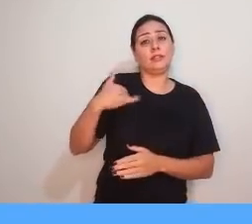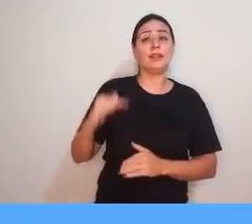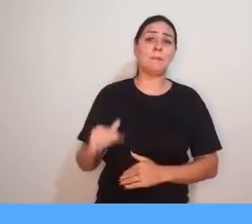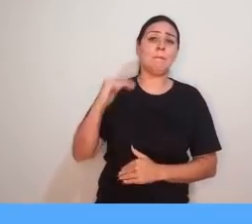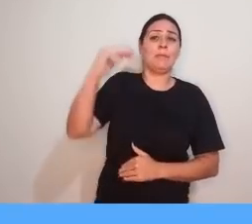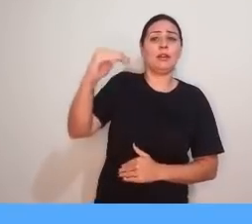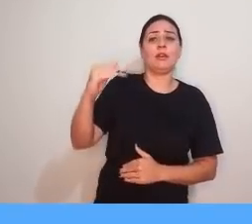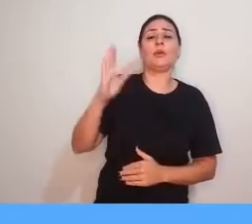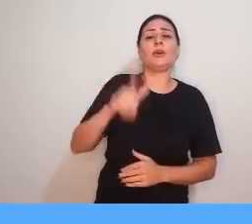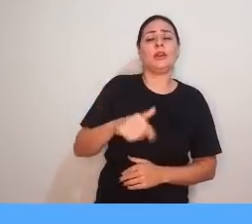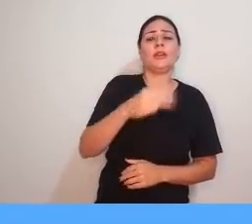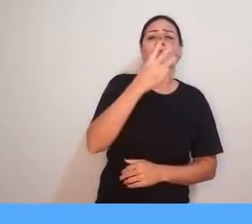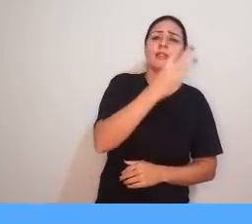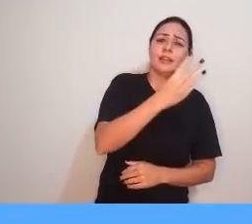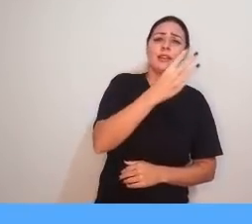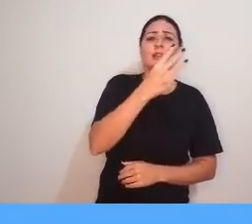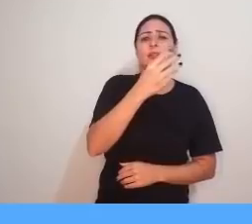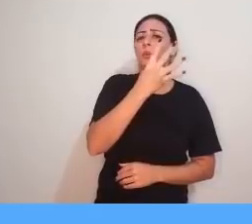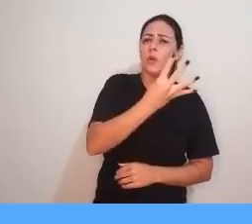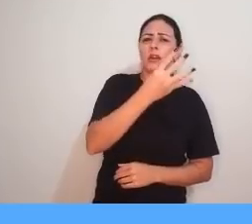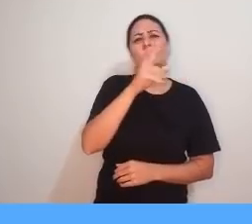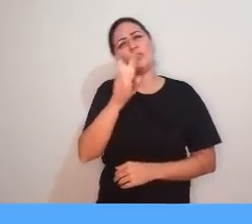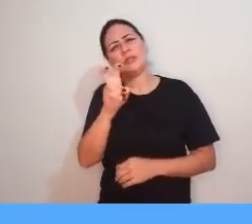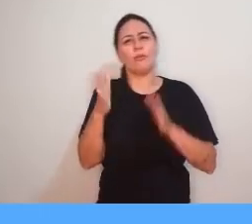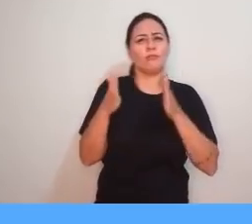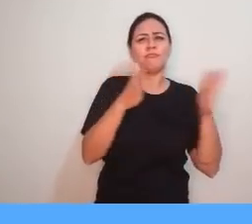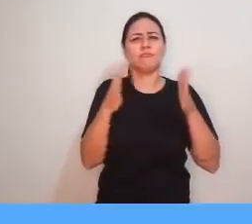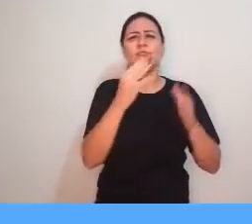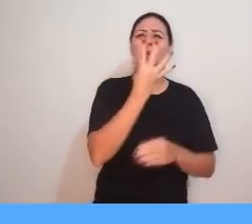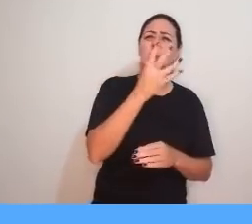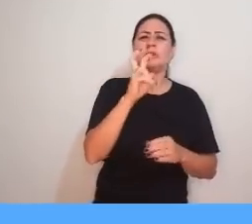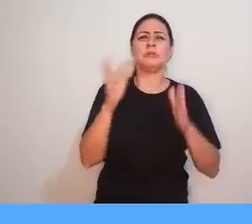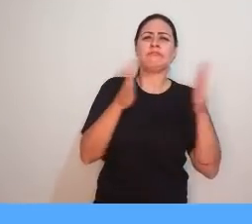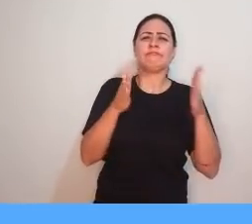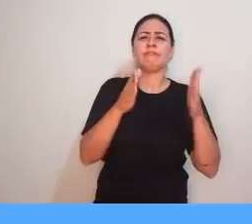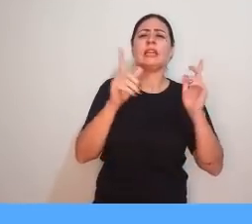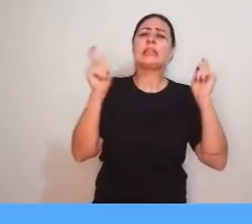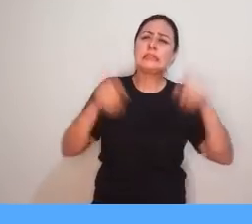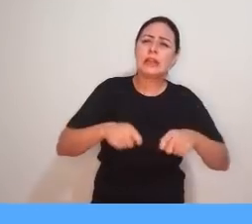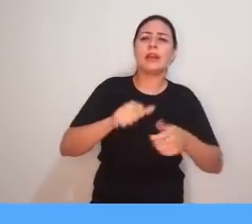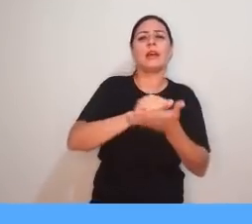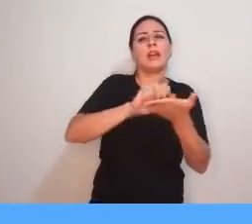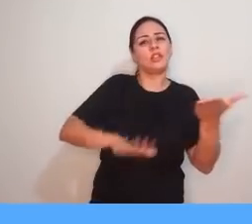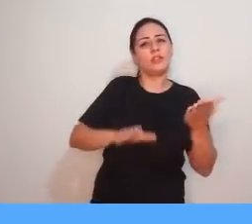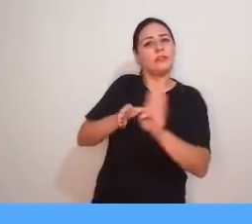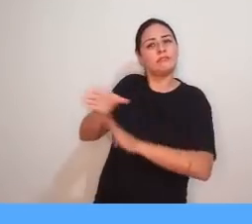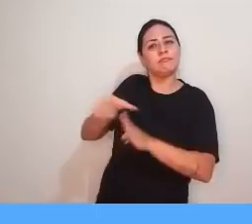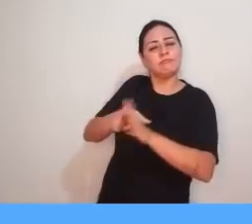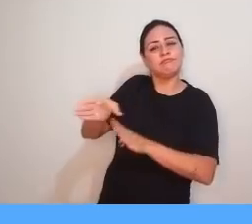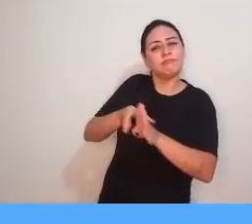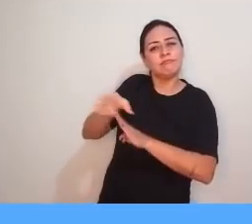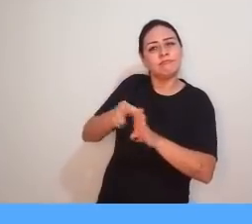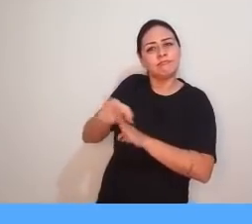4 ou 5 anos, tá, a gente já consegue fazer algumas atividades orientativas, as que tiverem disponibilidade